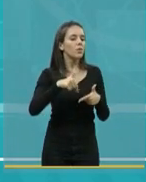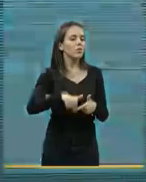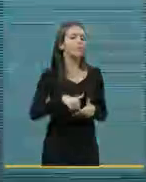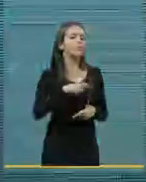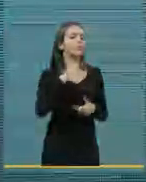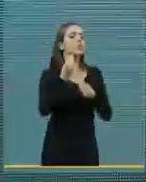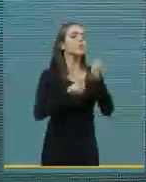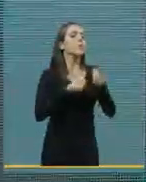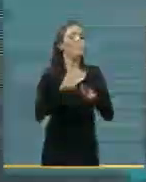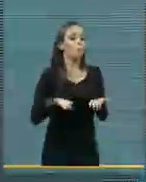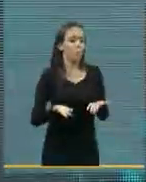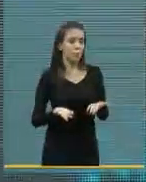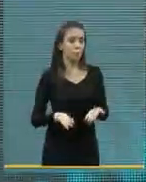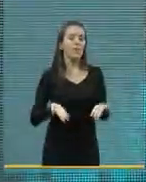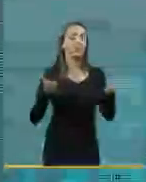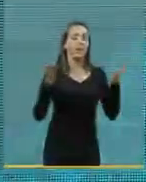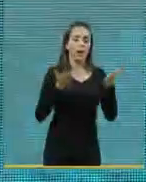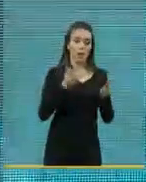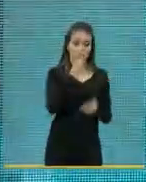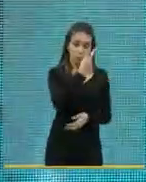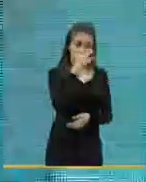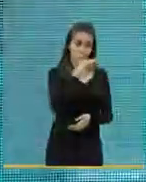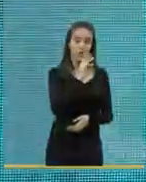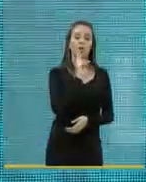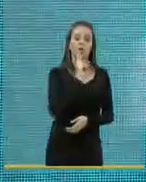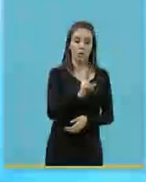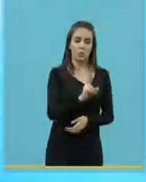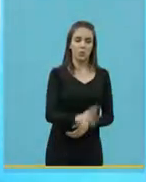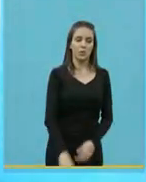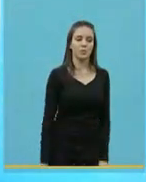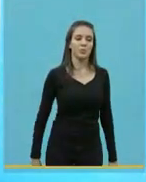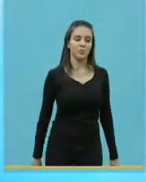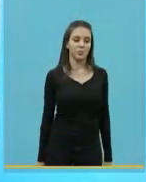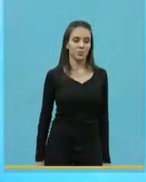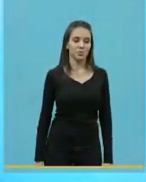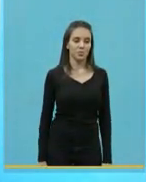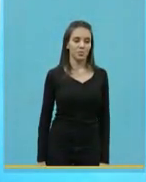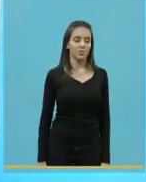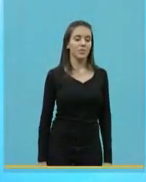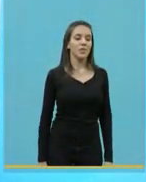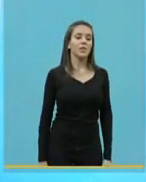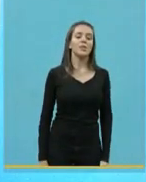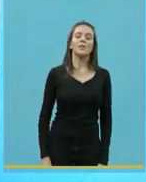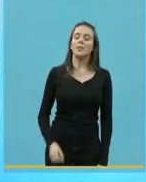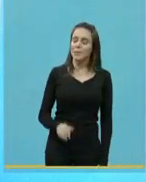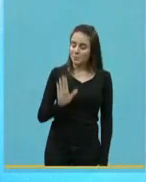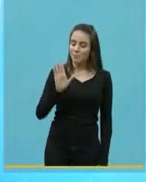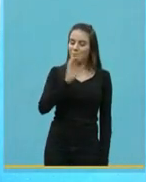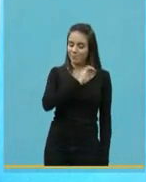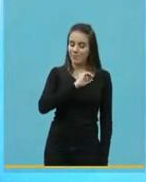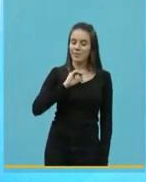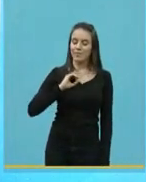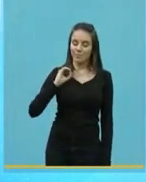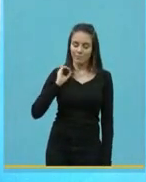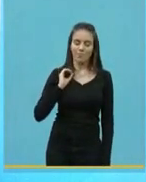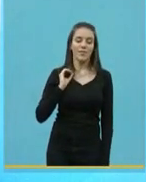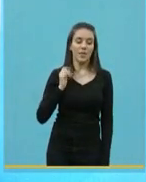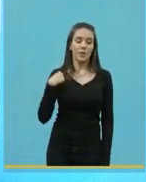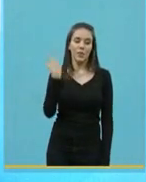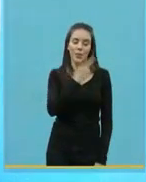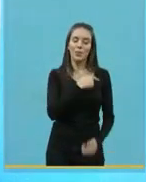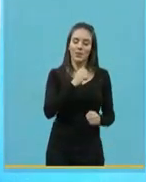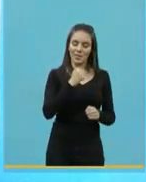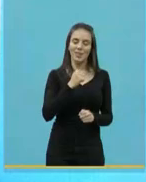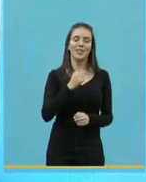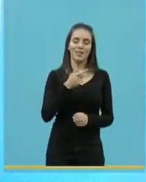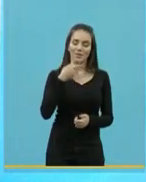dimensões candidato dois minutos para a resposta olha marina primeiro nós temos que reconhecer